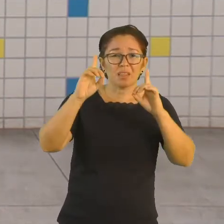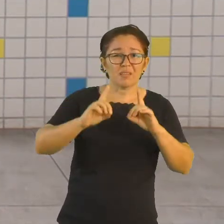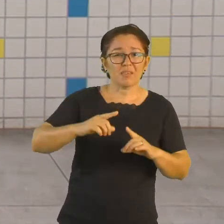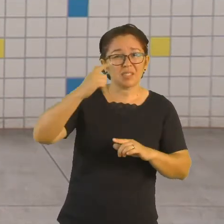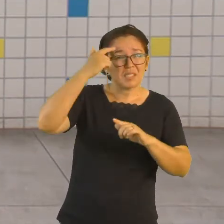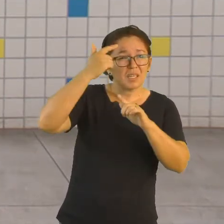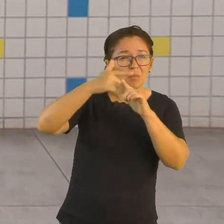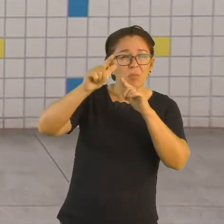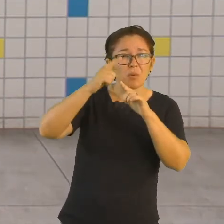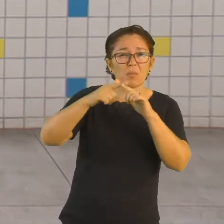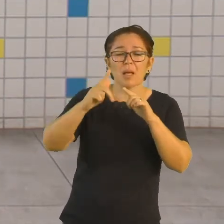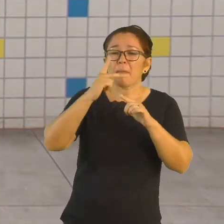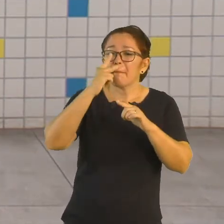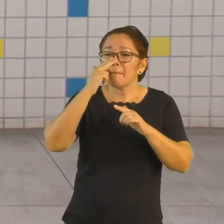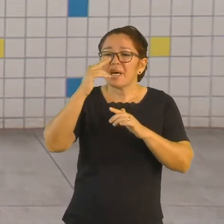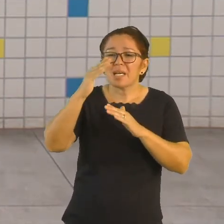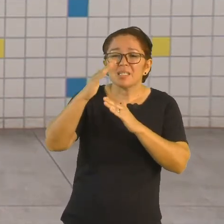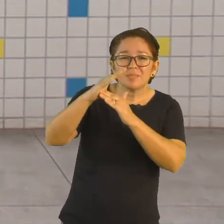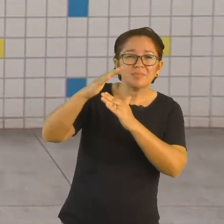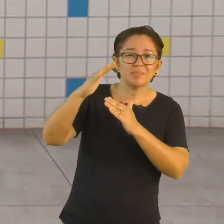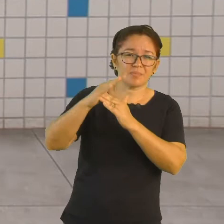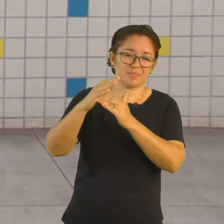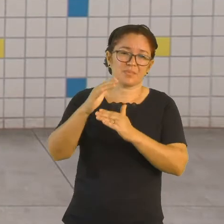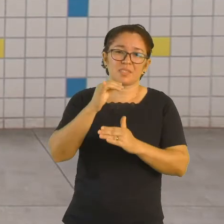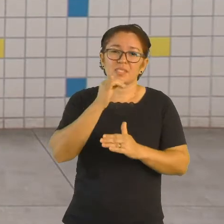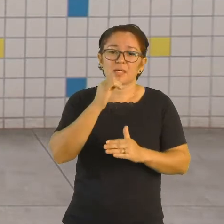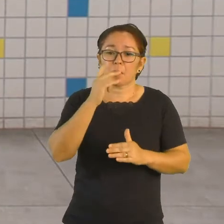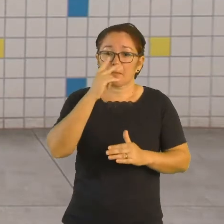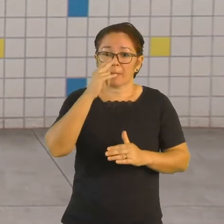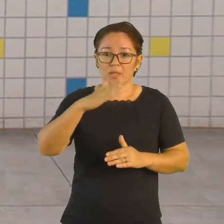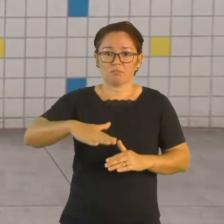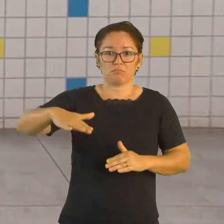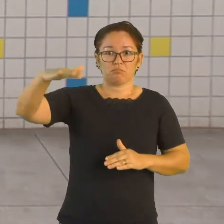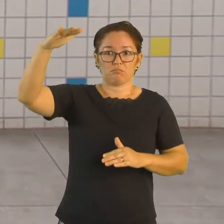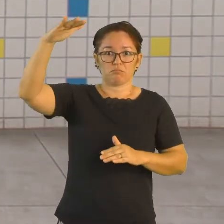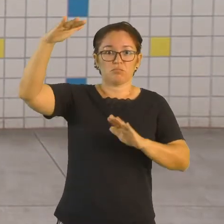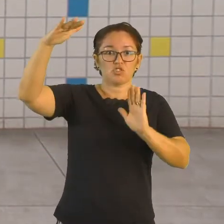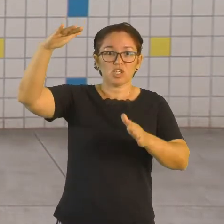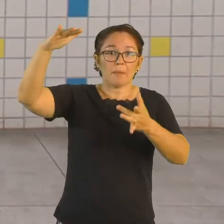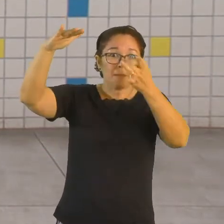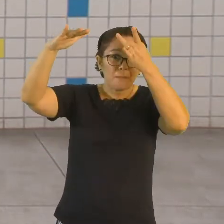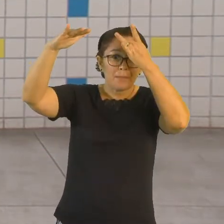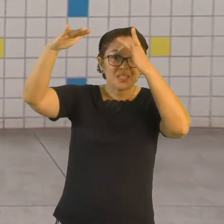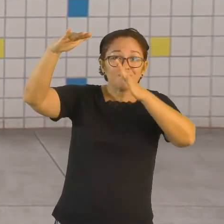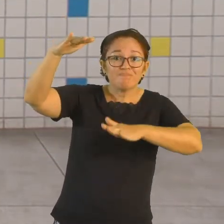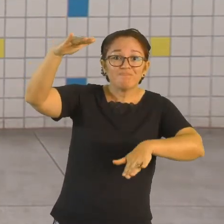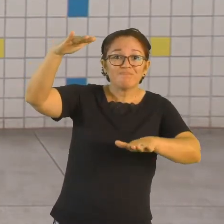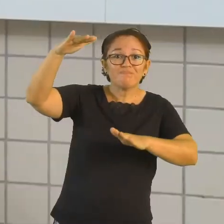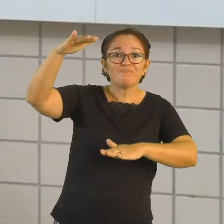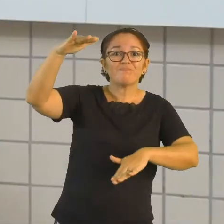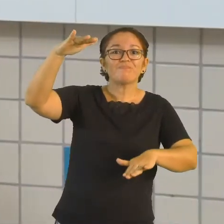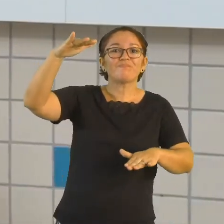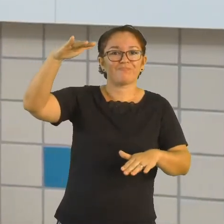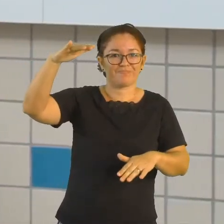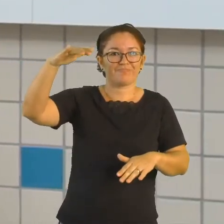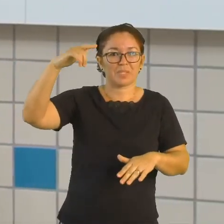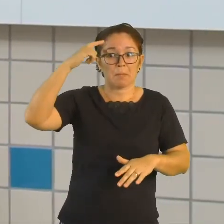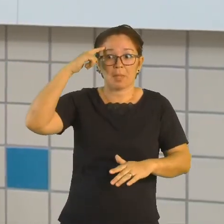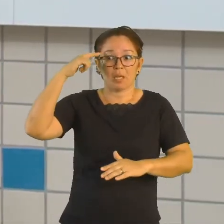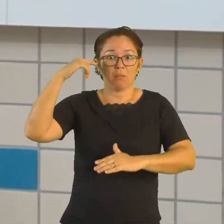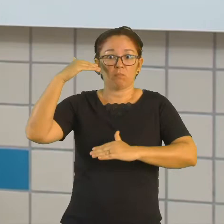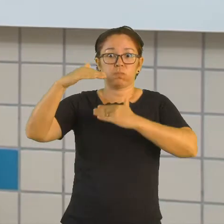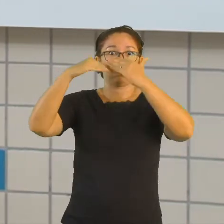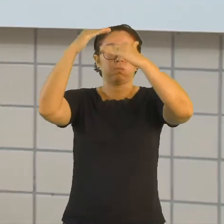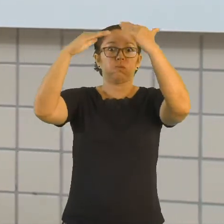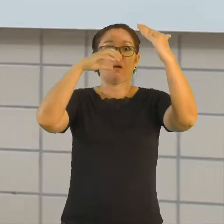tivesse menos idade do que realmente tem. Então, a deficiência intelectual, ela não